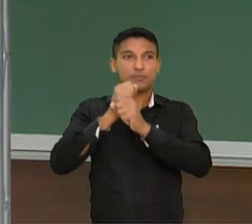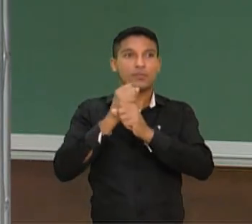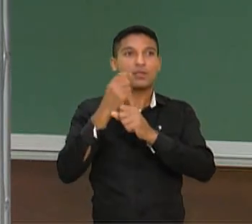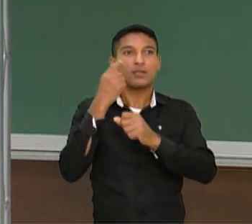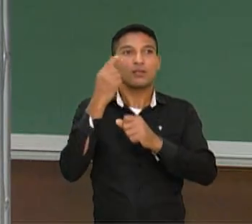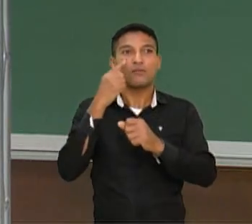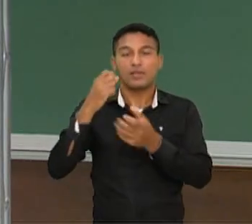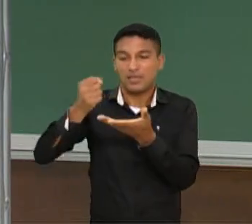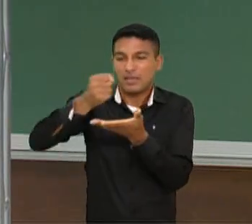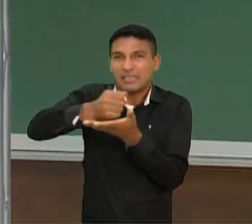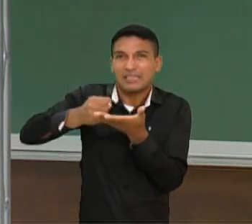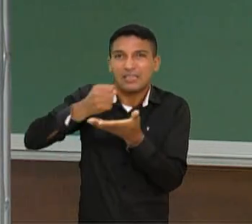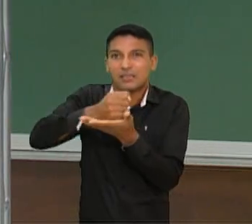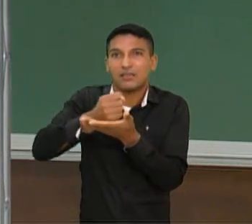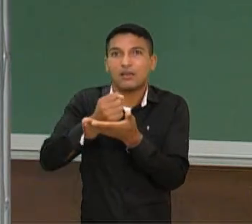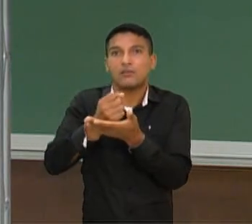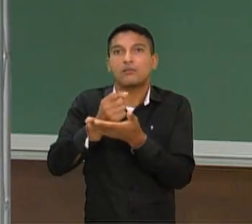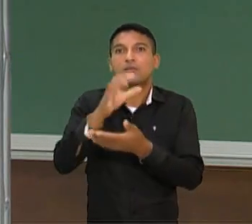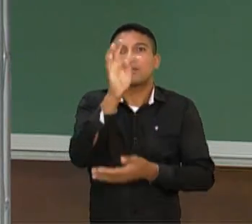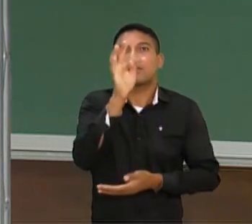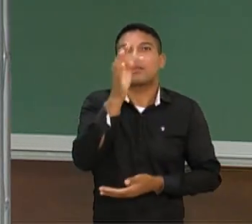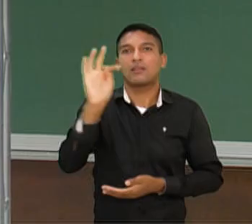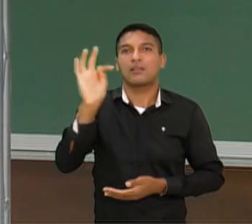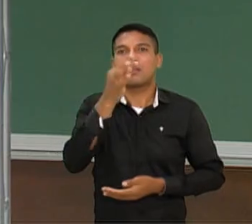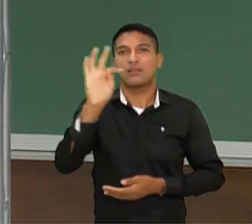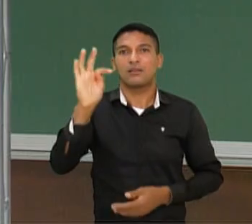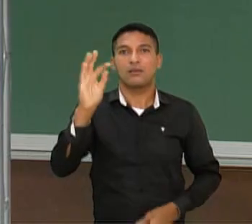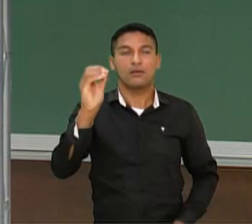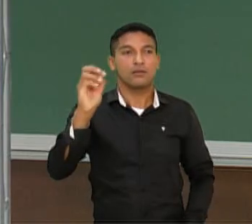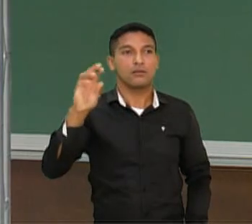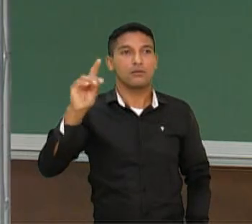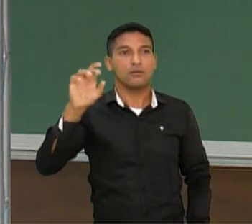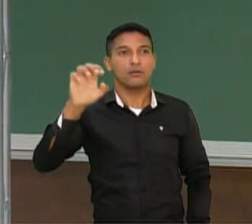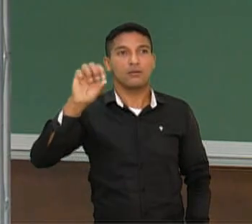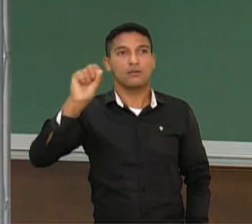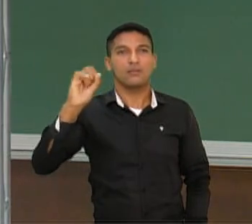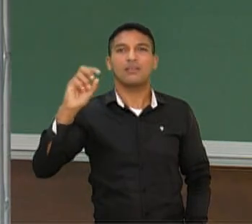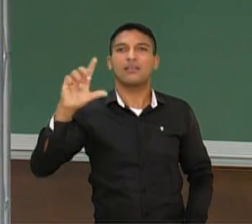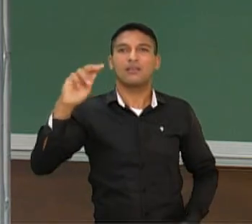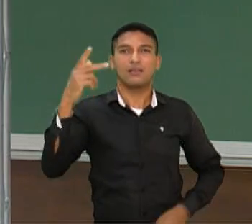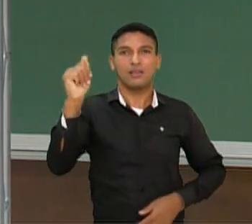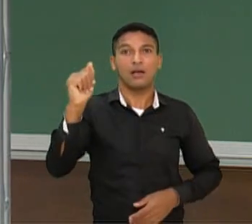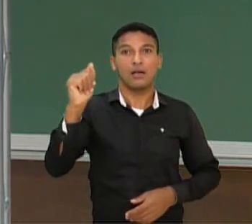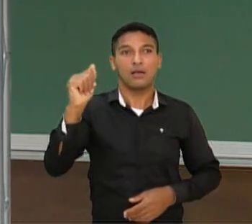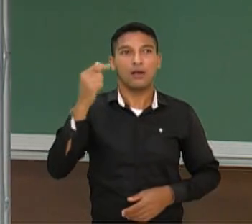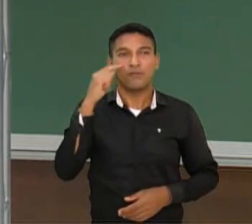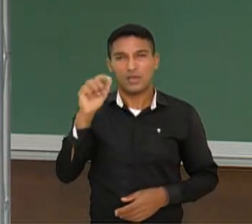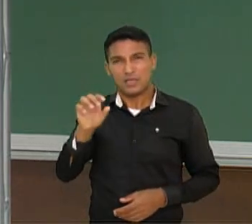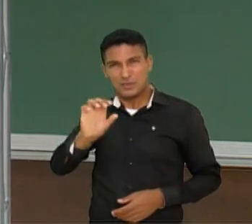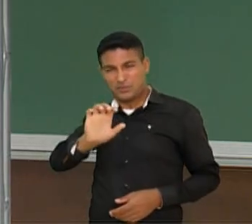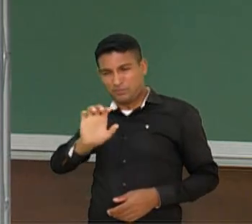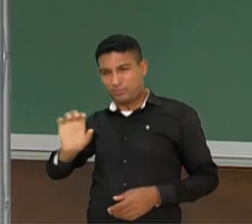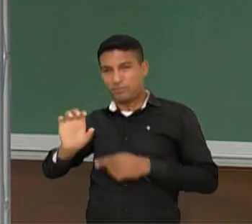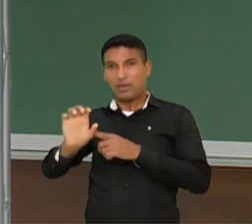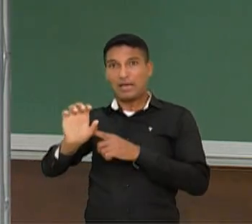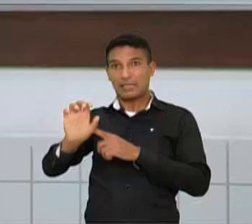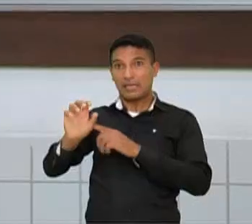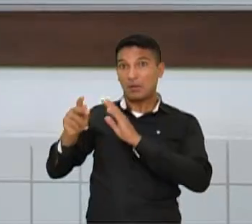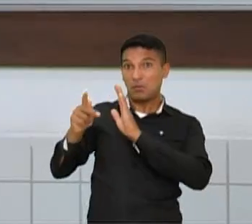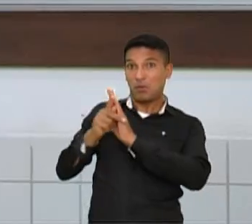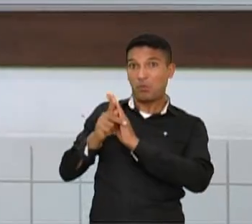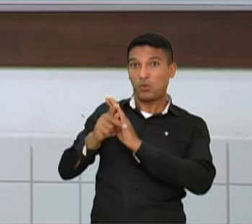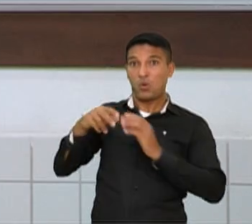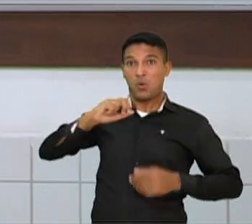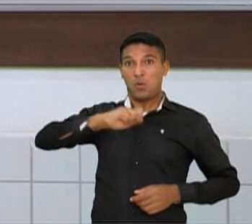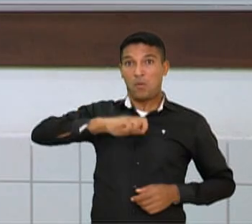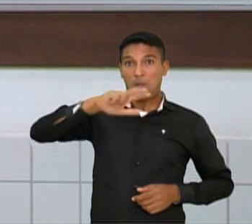só esse pedacinho, representado aqui à direita, pertencente a Portugal, e o restante todinho à Espanha.